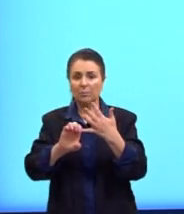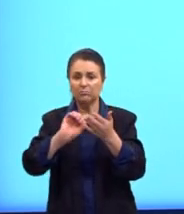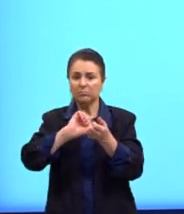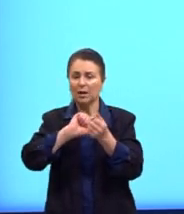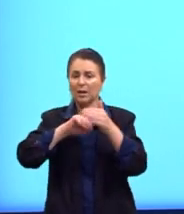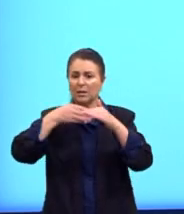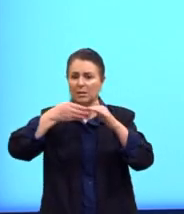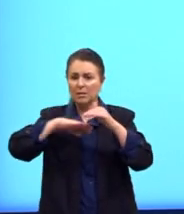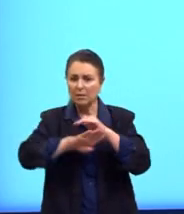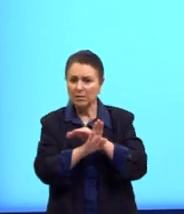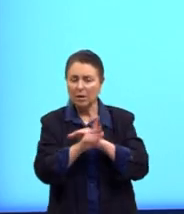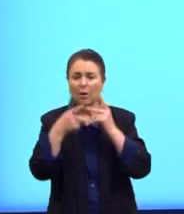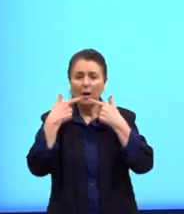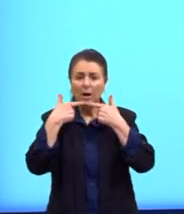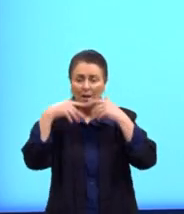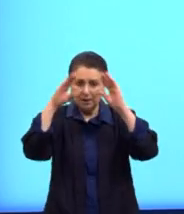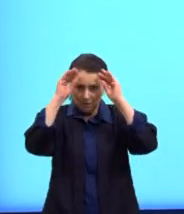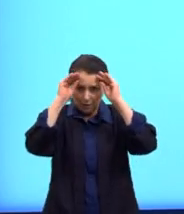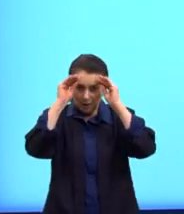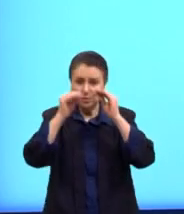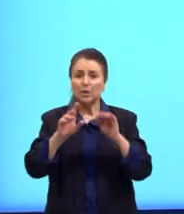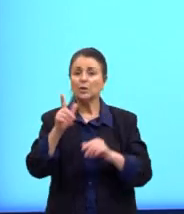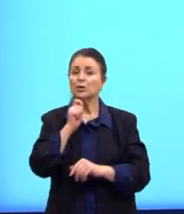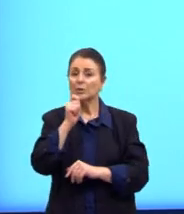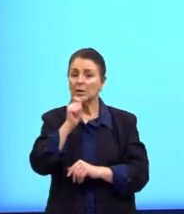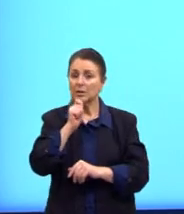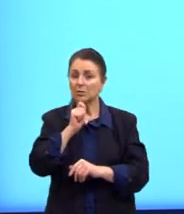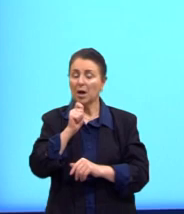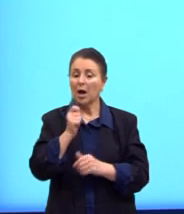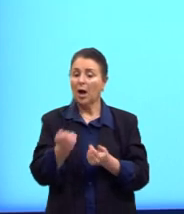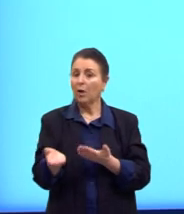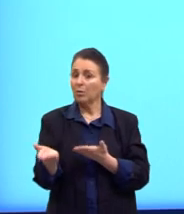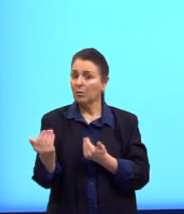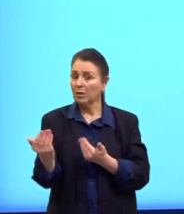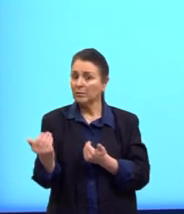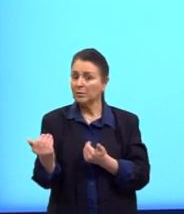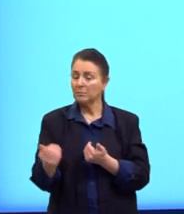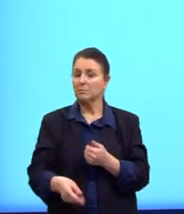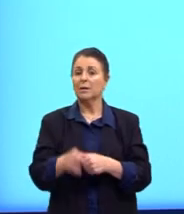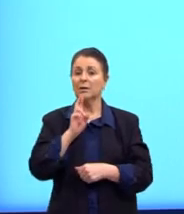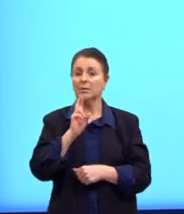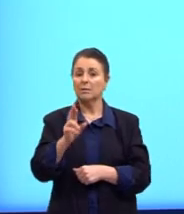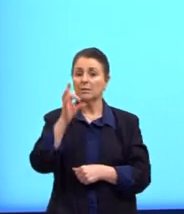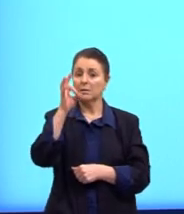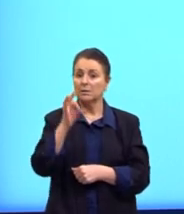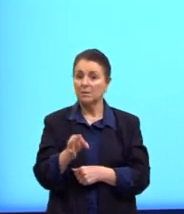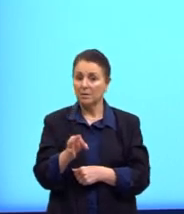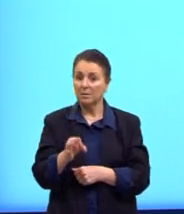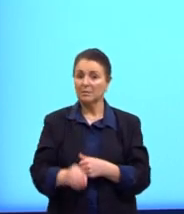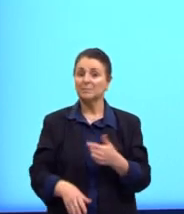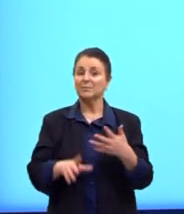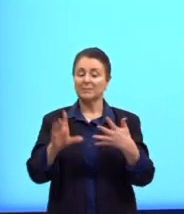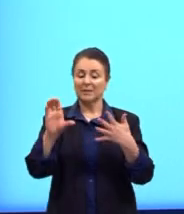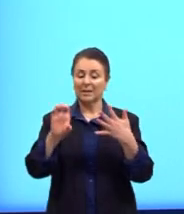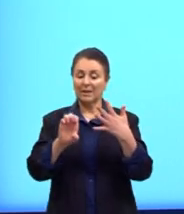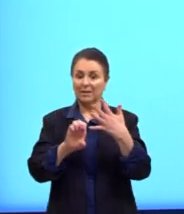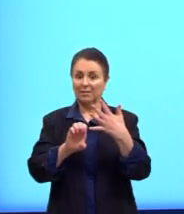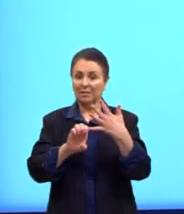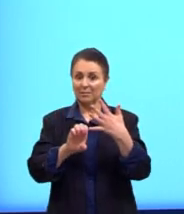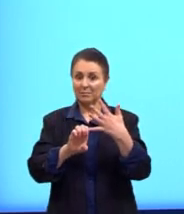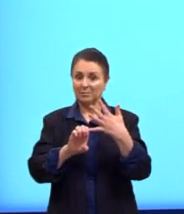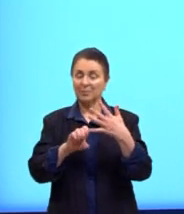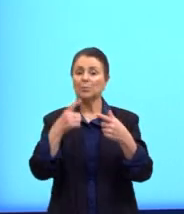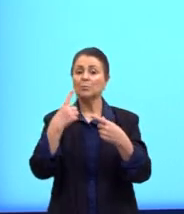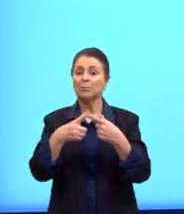da linguagem jornalística ao público jovem a nossa resposta que correta é a letra e né